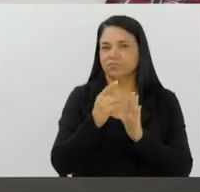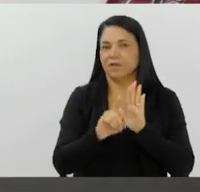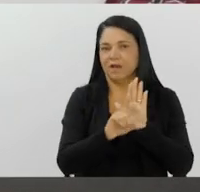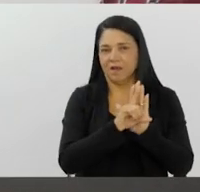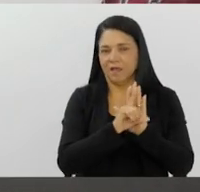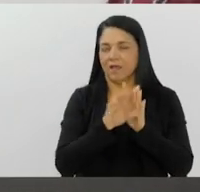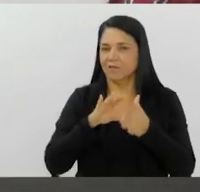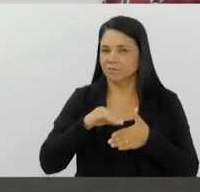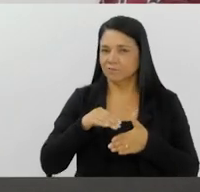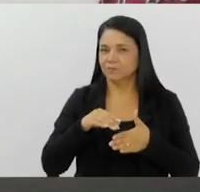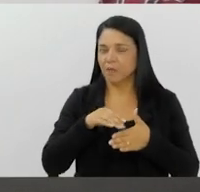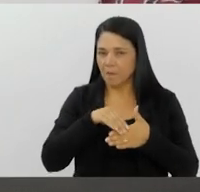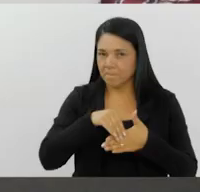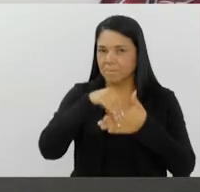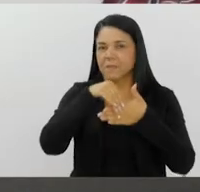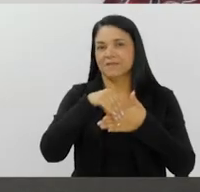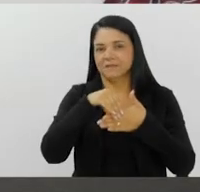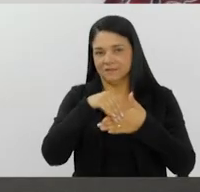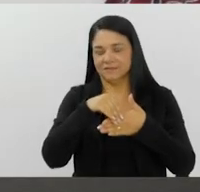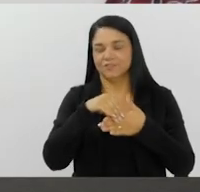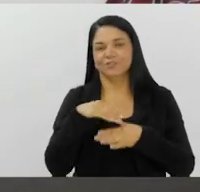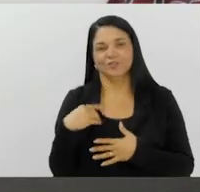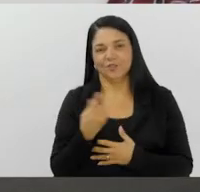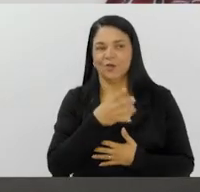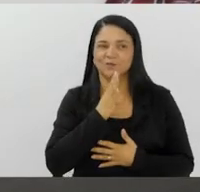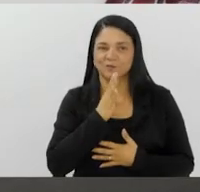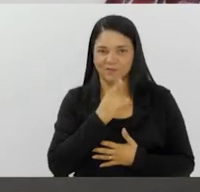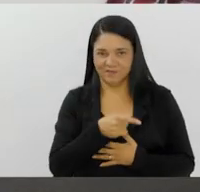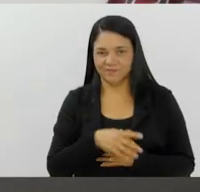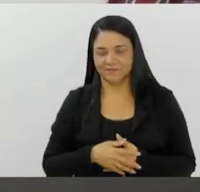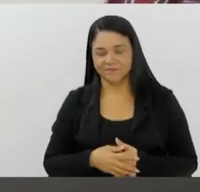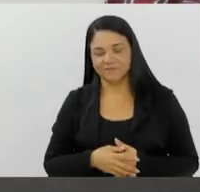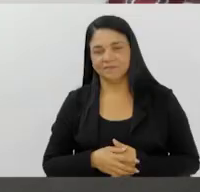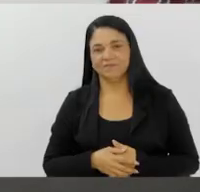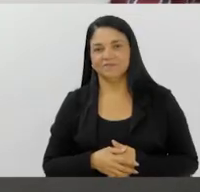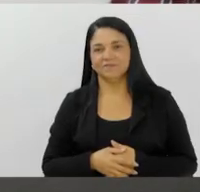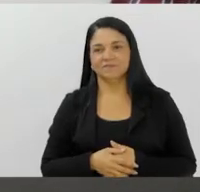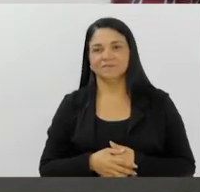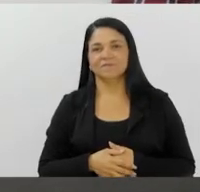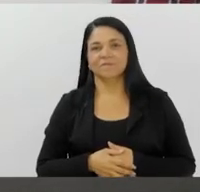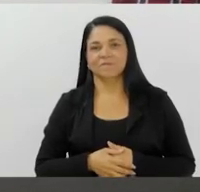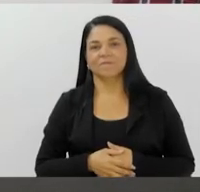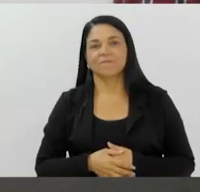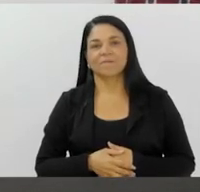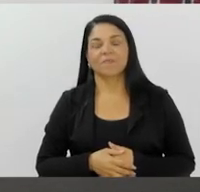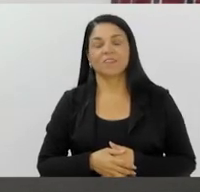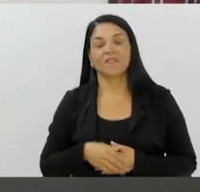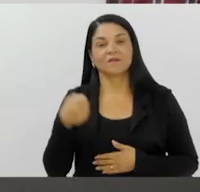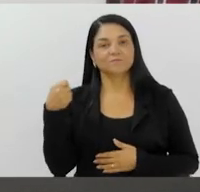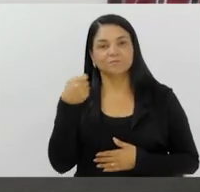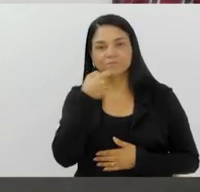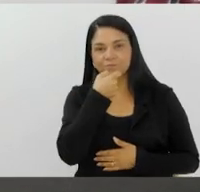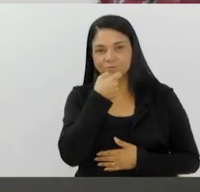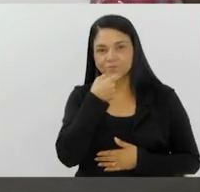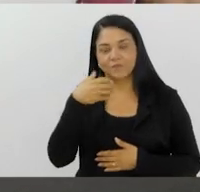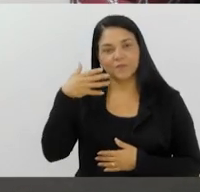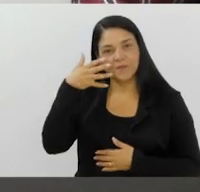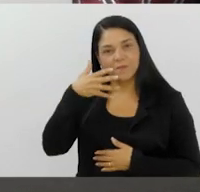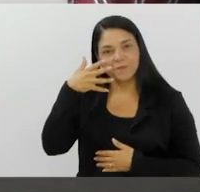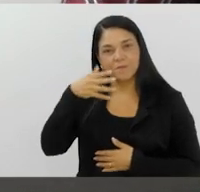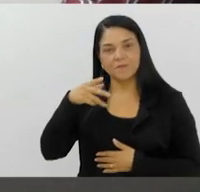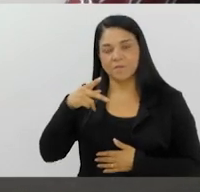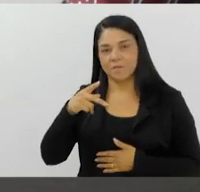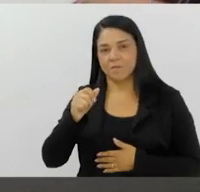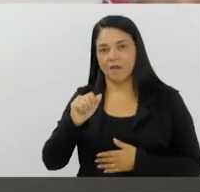militante conhecido nosso então agora sim eh eh passo a palavra para o Pablo